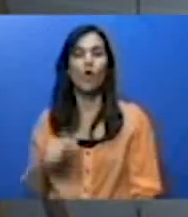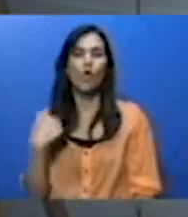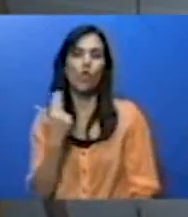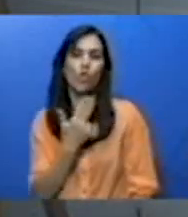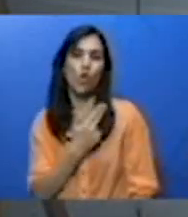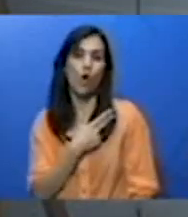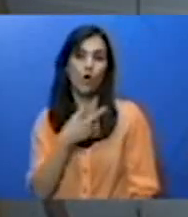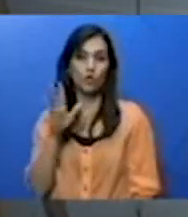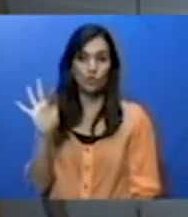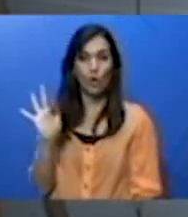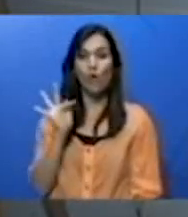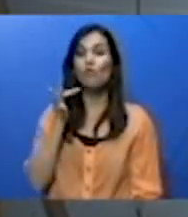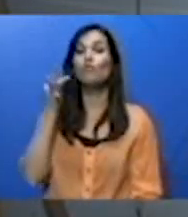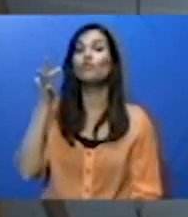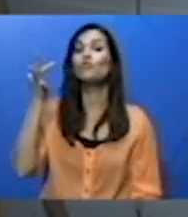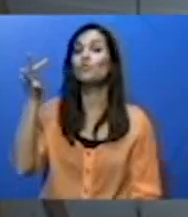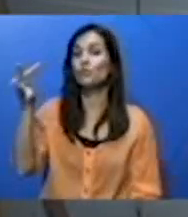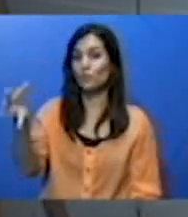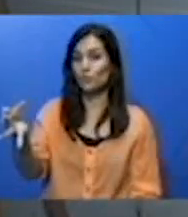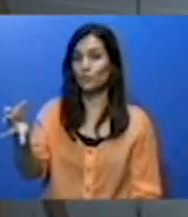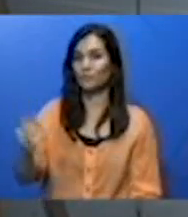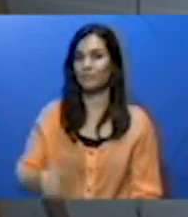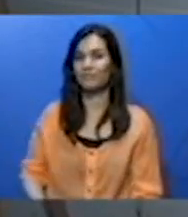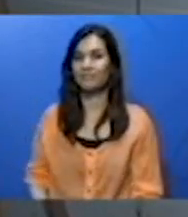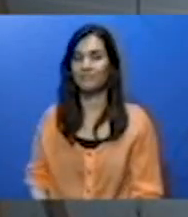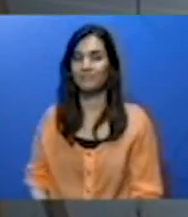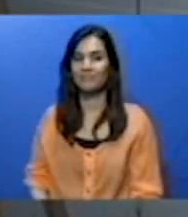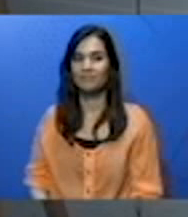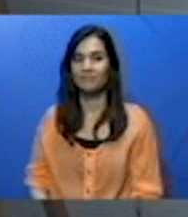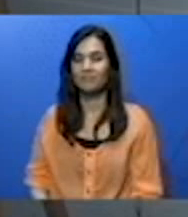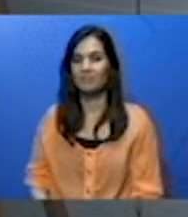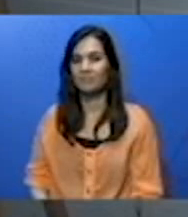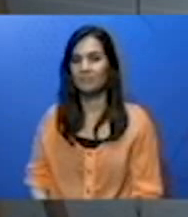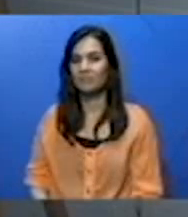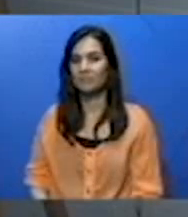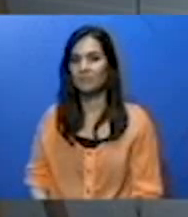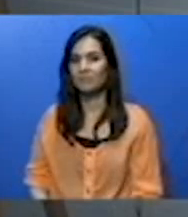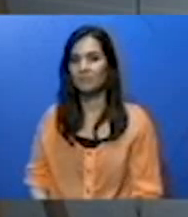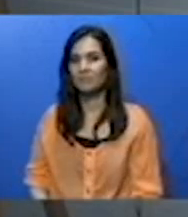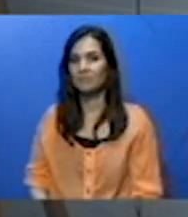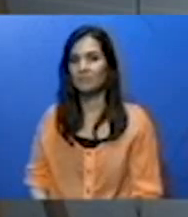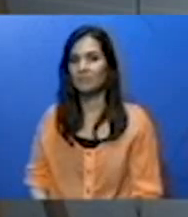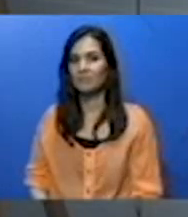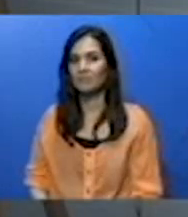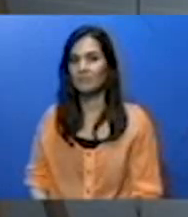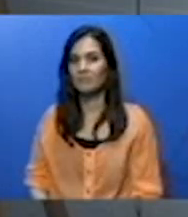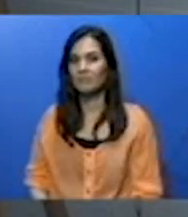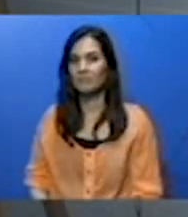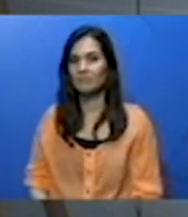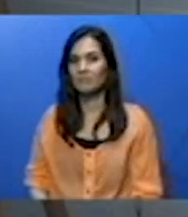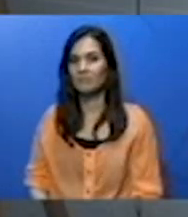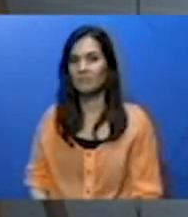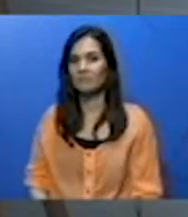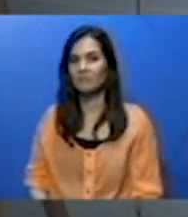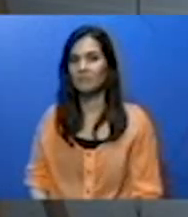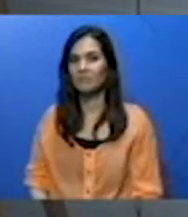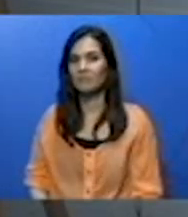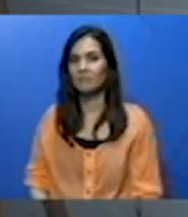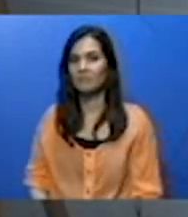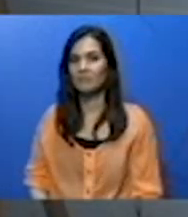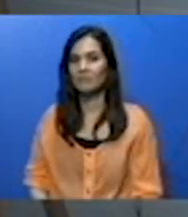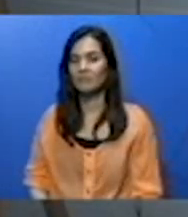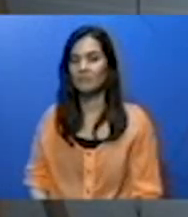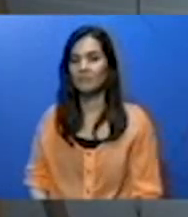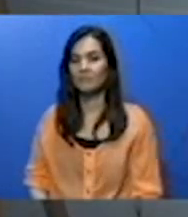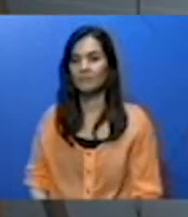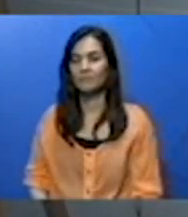futuro. Dizem com letra maiúscula. Isso mesmo. Um Z, né? Dizem é, conheci, eu